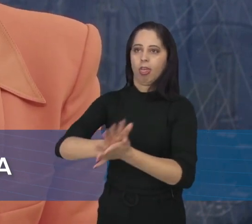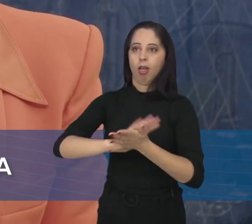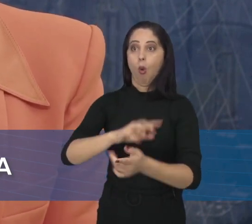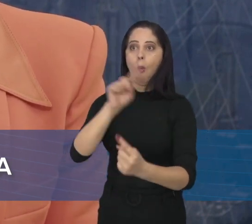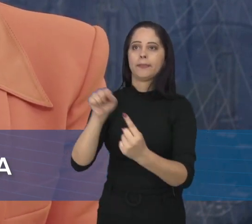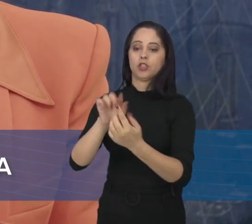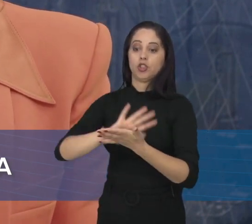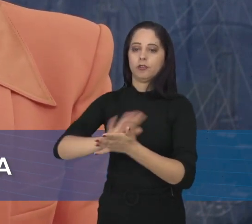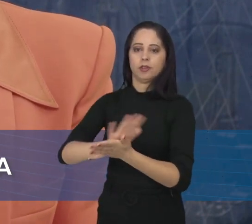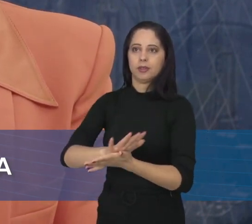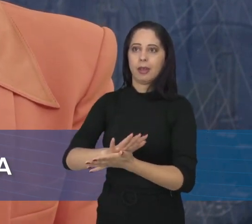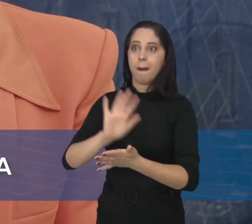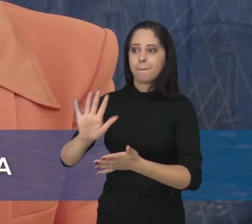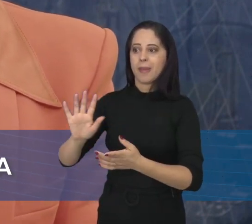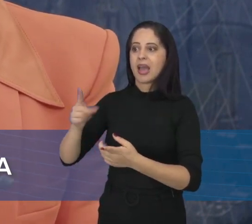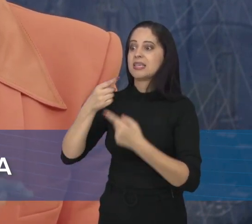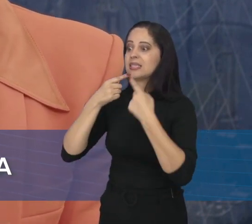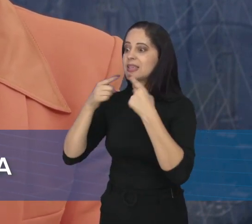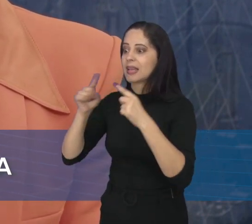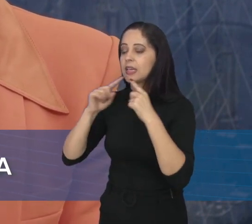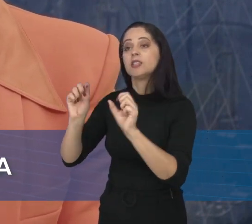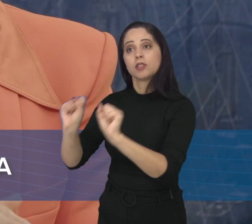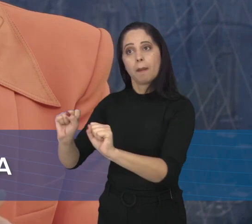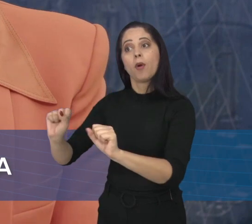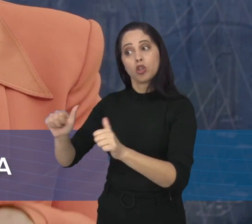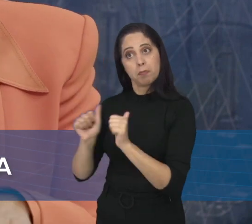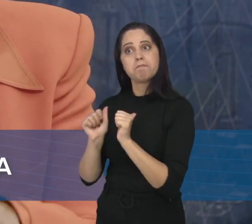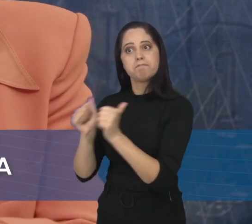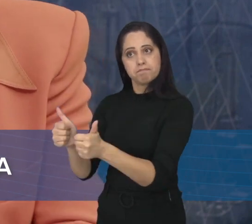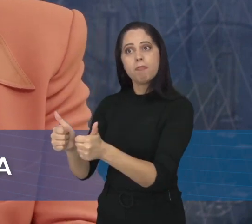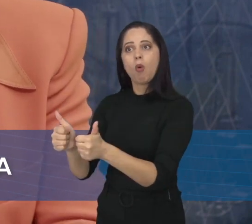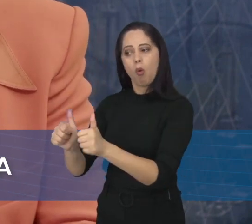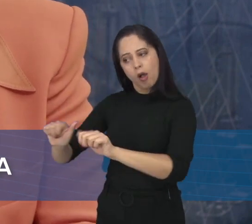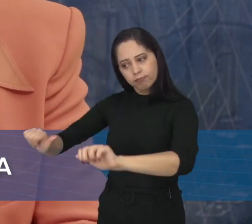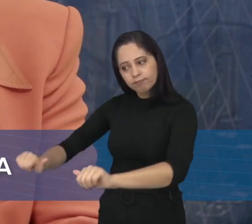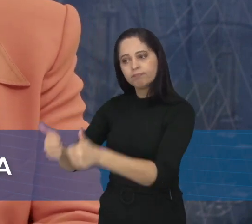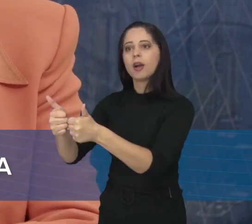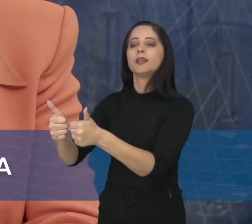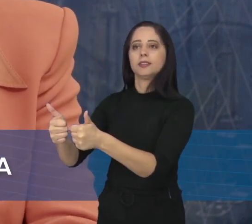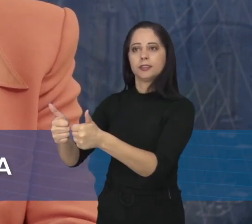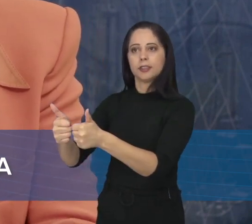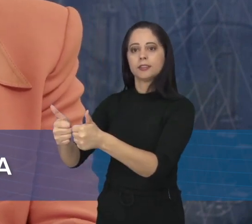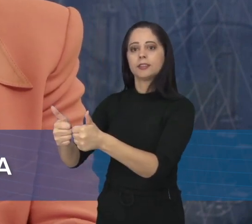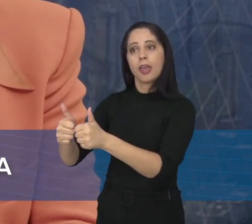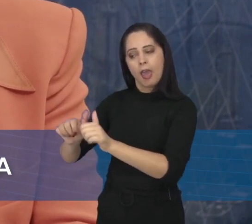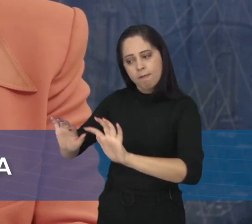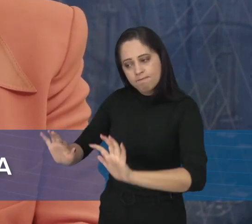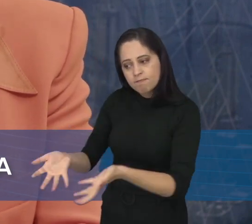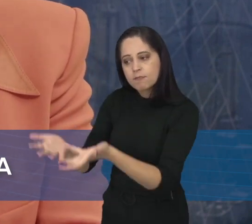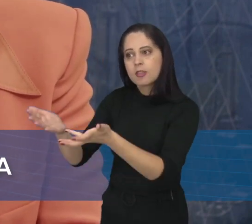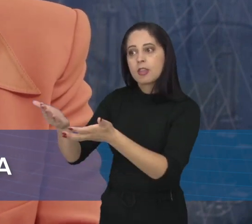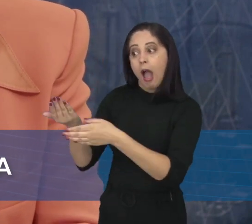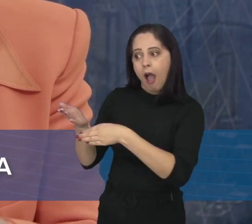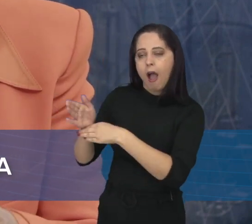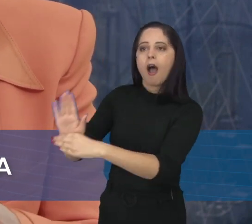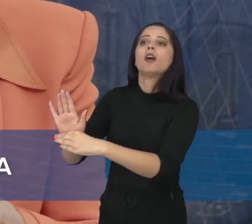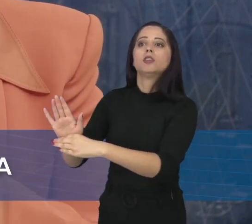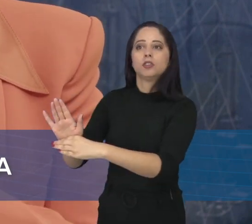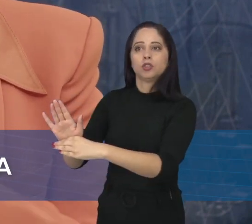sempre destrutivo. A crítica não, ela pode ser saudável, ela pode ser construtiva, ela pode ser